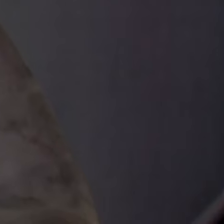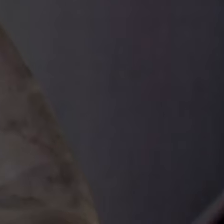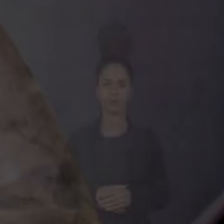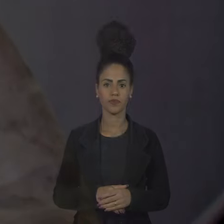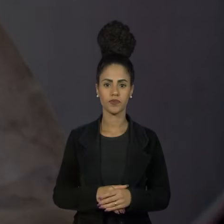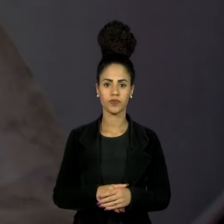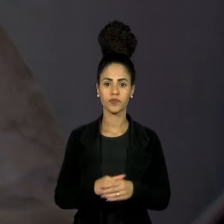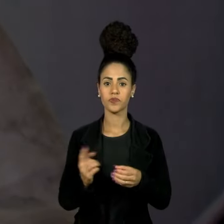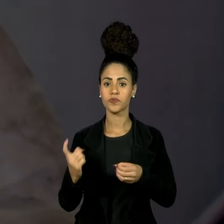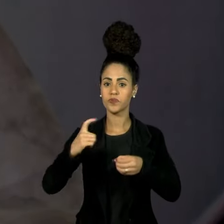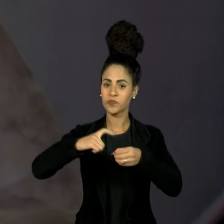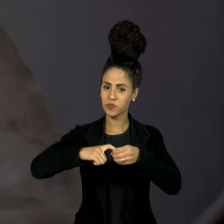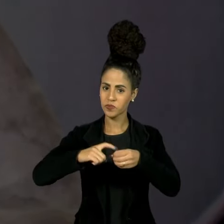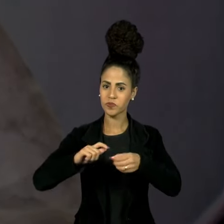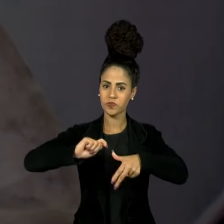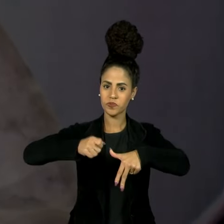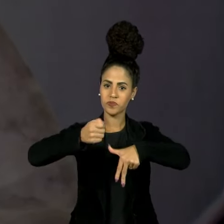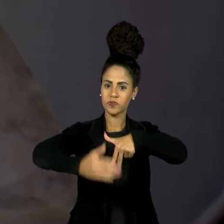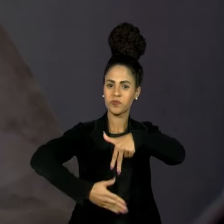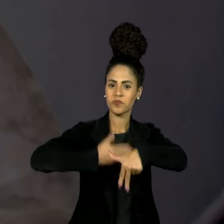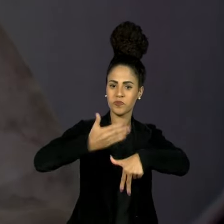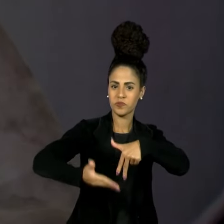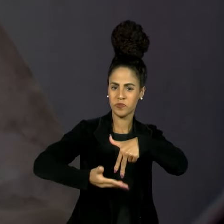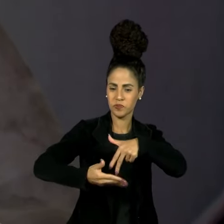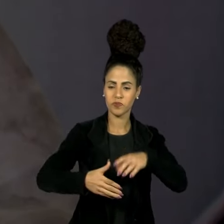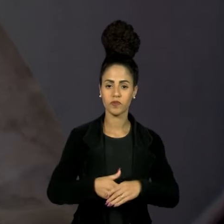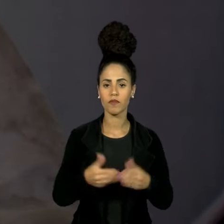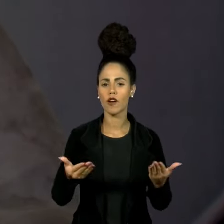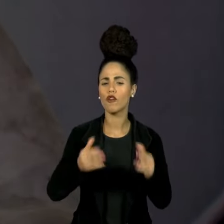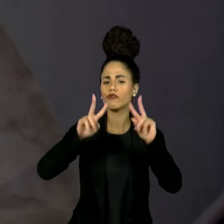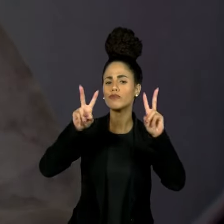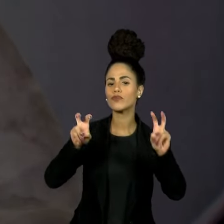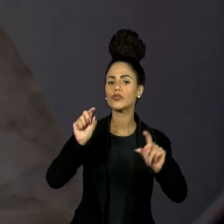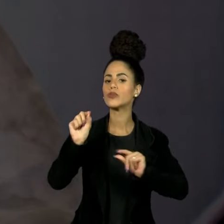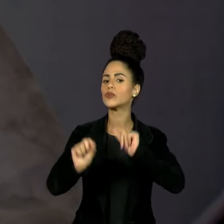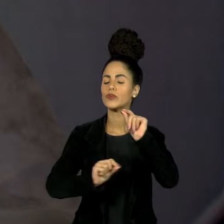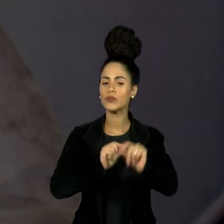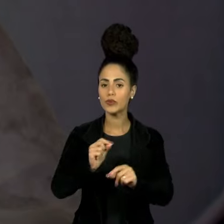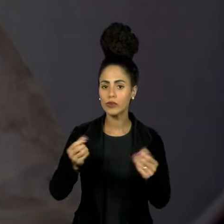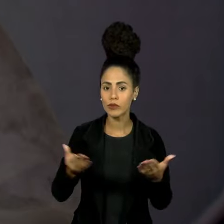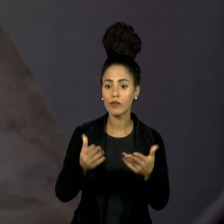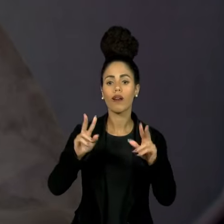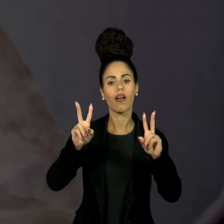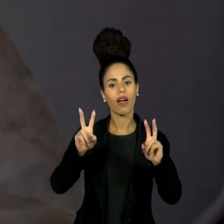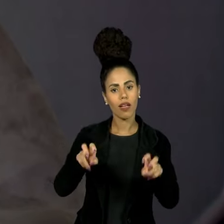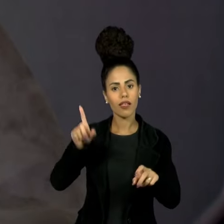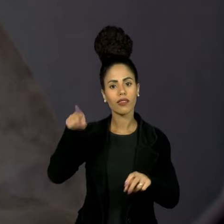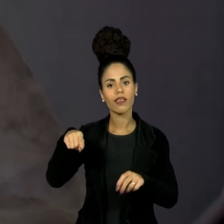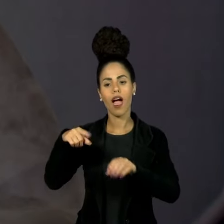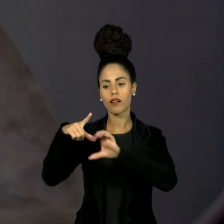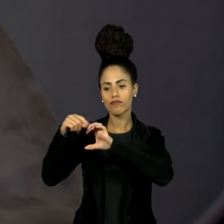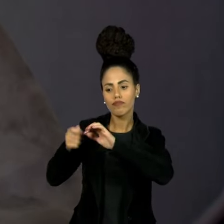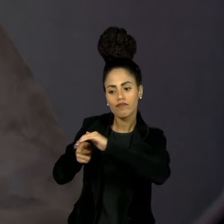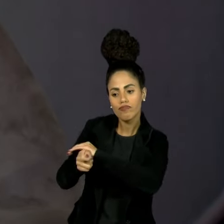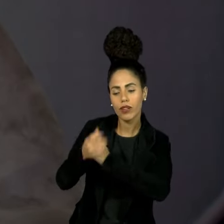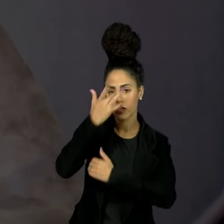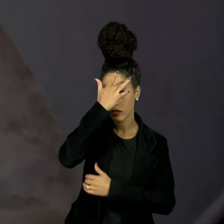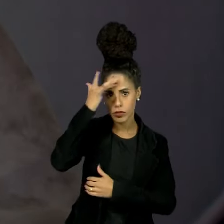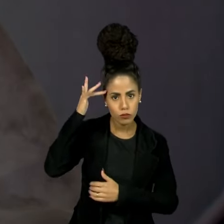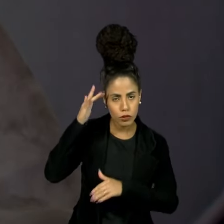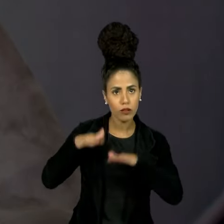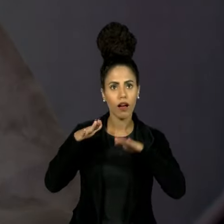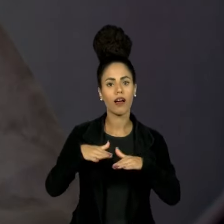Já estamos de volta com o nosso programa Negros em Foco. Hoje nós estamos abordando o tema afroempreendedorismo. A falta